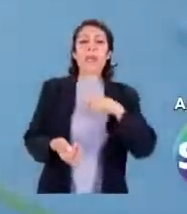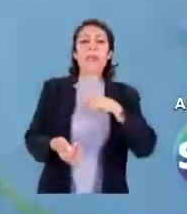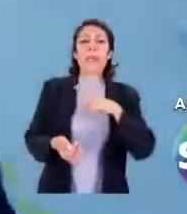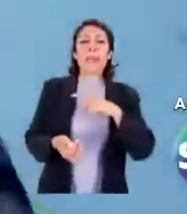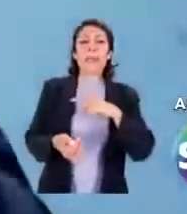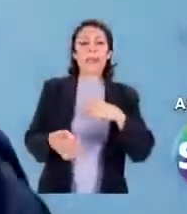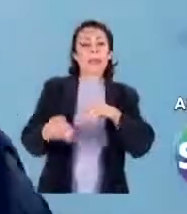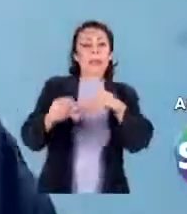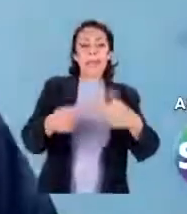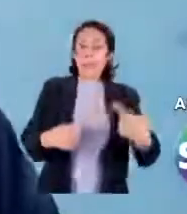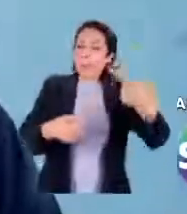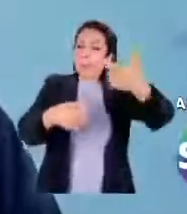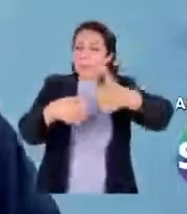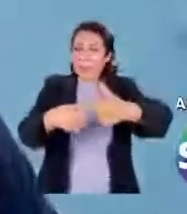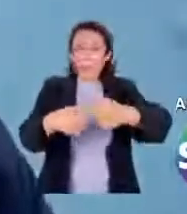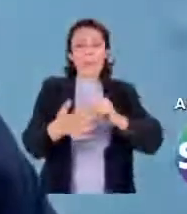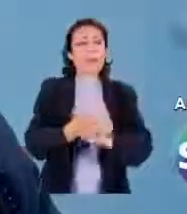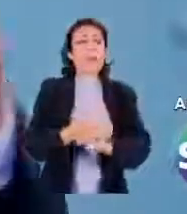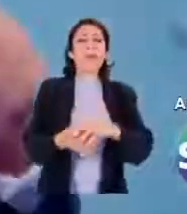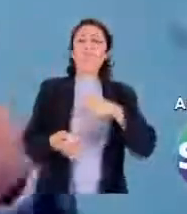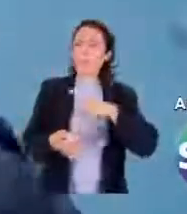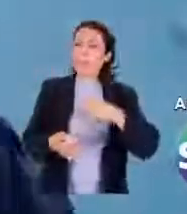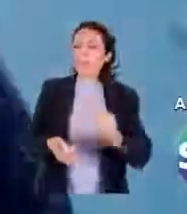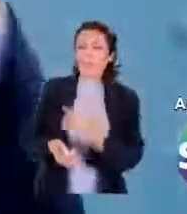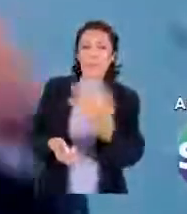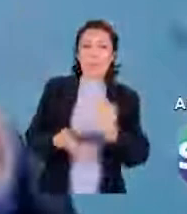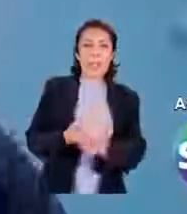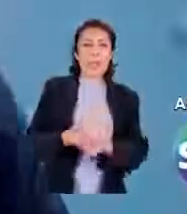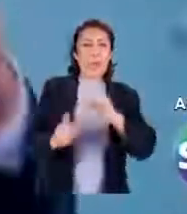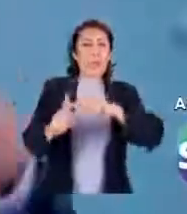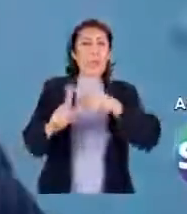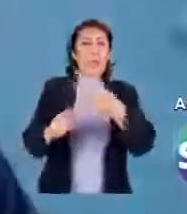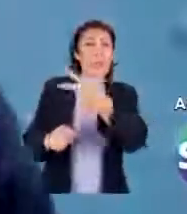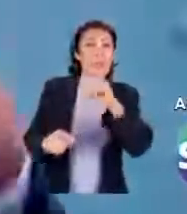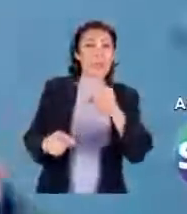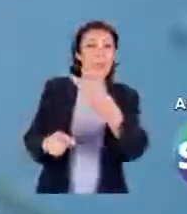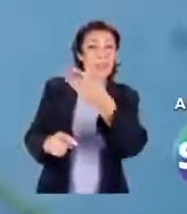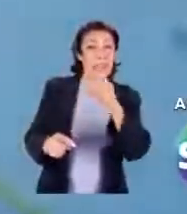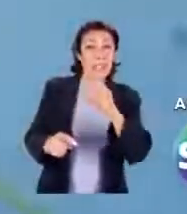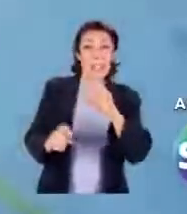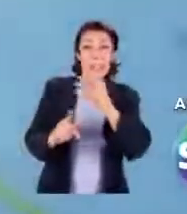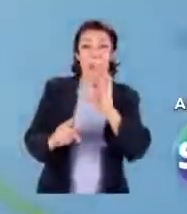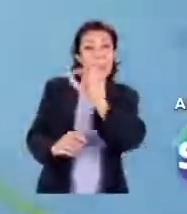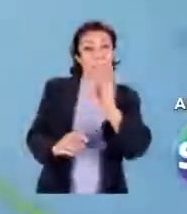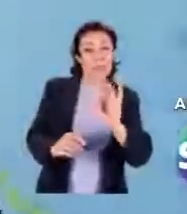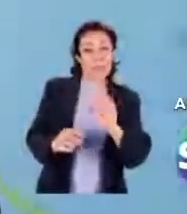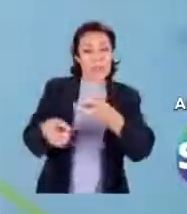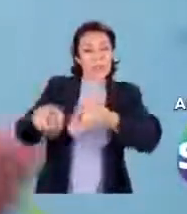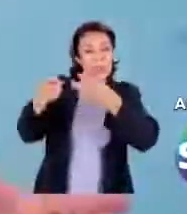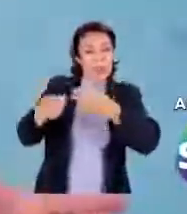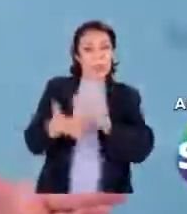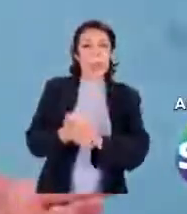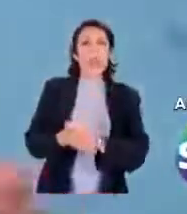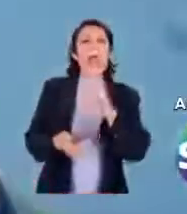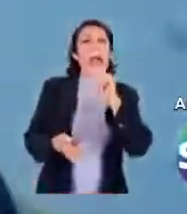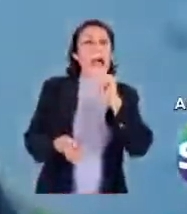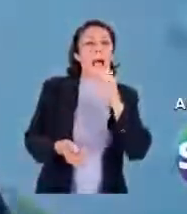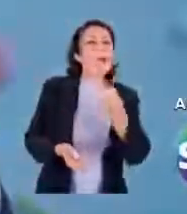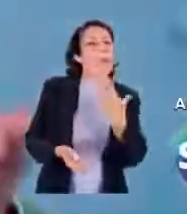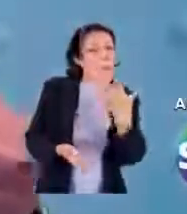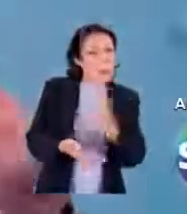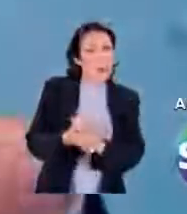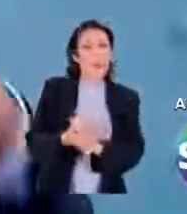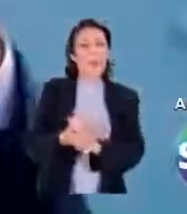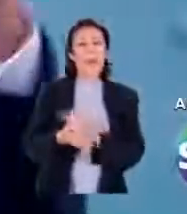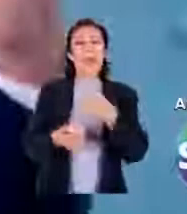mais rica do mundo petróleo a não contar todo ano aumenta 20 30% a capacidade do Brasil de explorar o Brasil tem água potável o Brasil